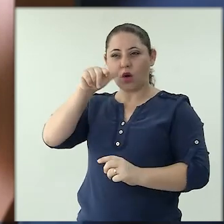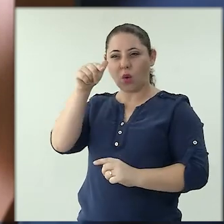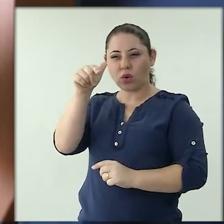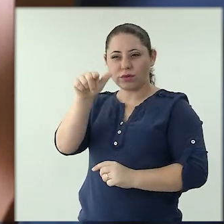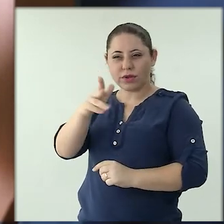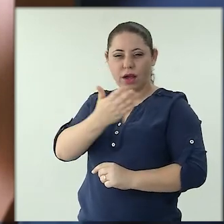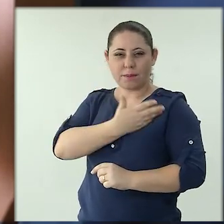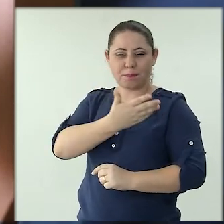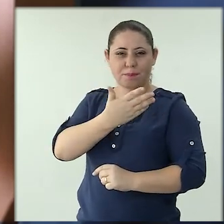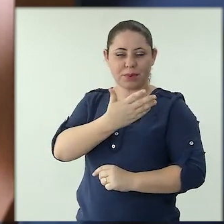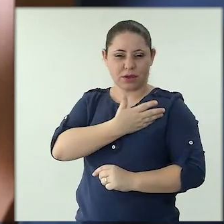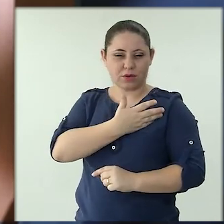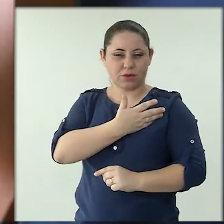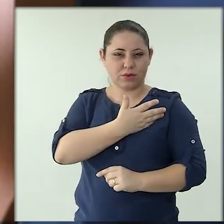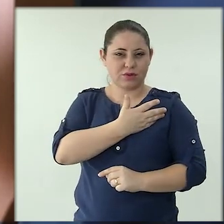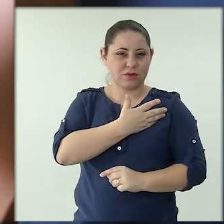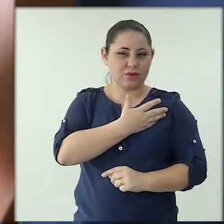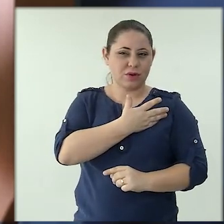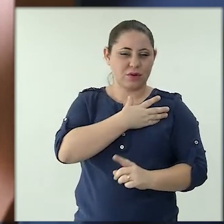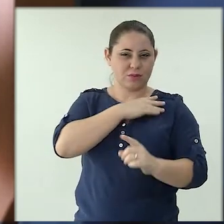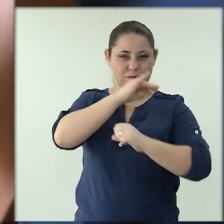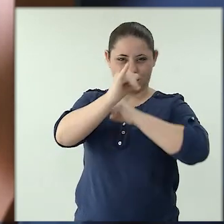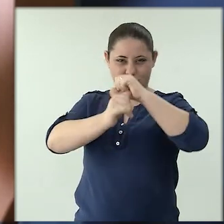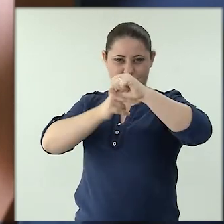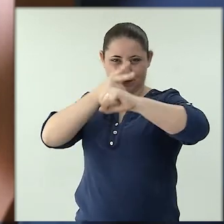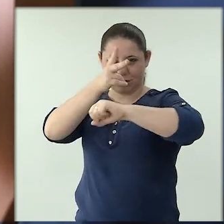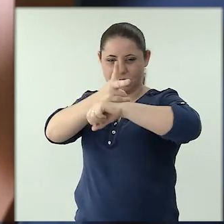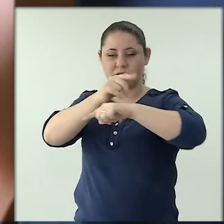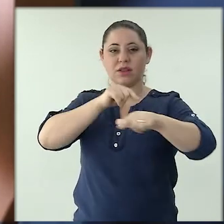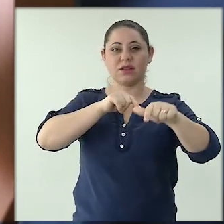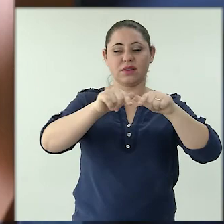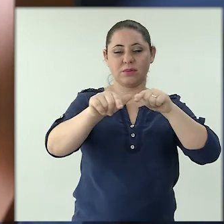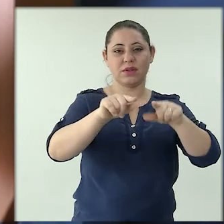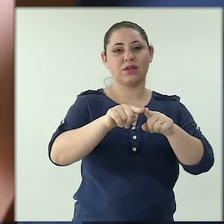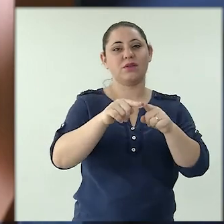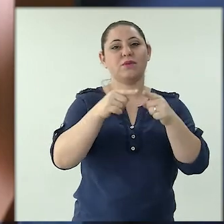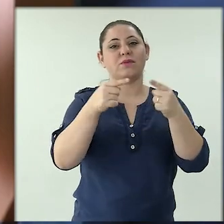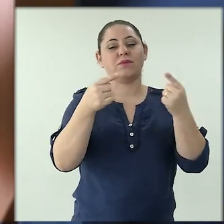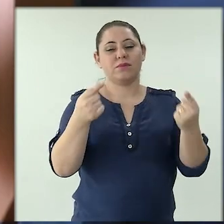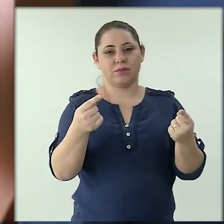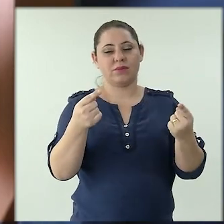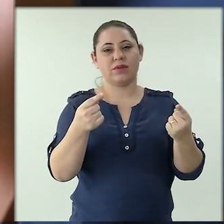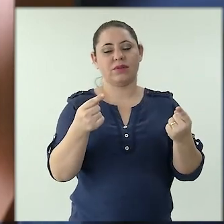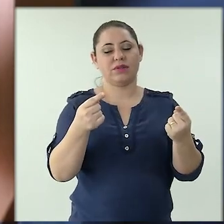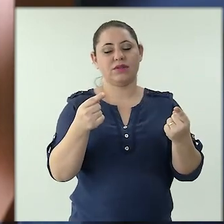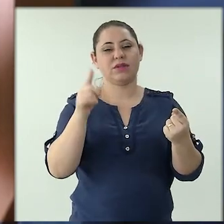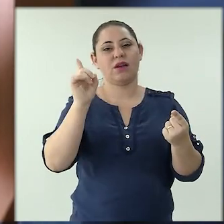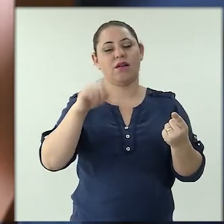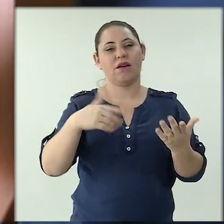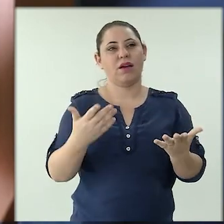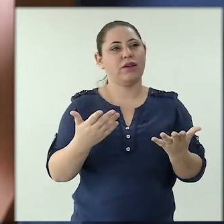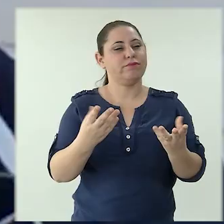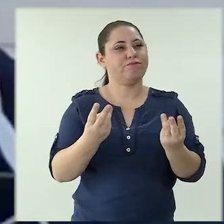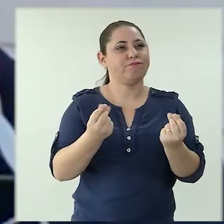um colega, um amigo, mesmo que por videoconferência, trabalhando, mas são